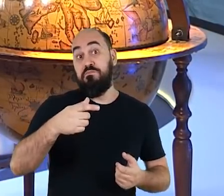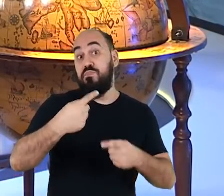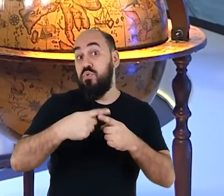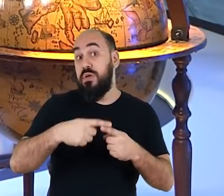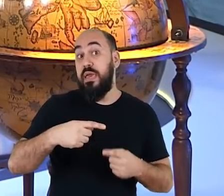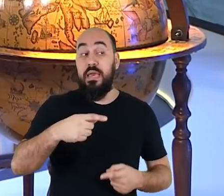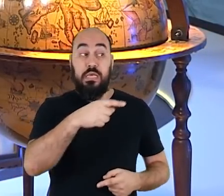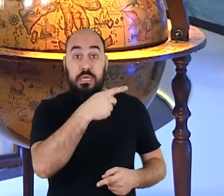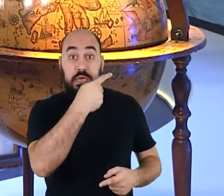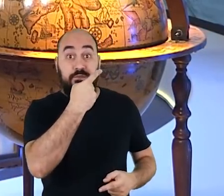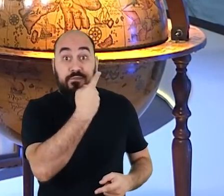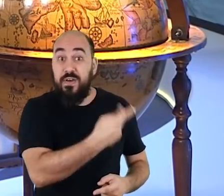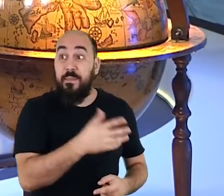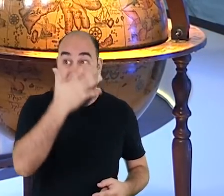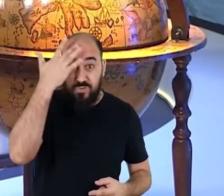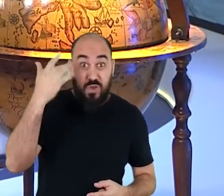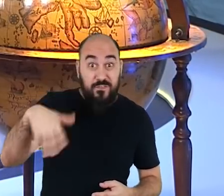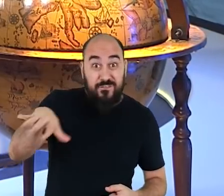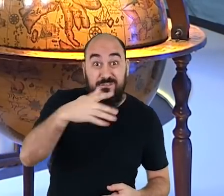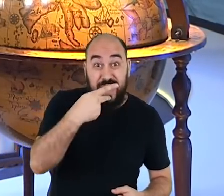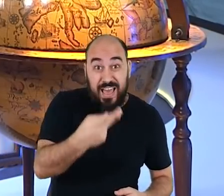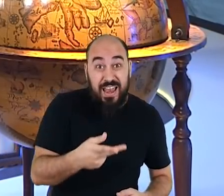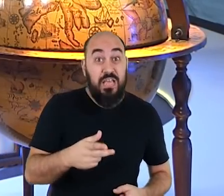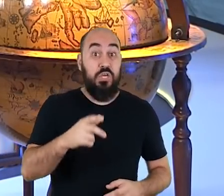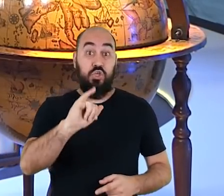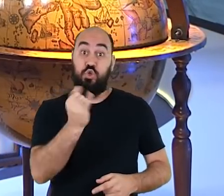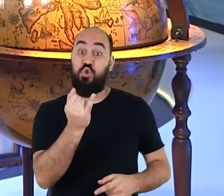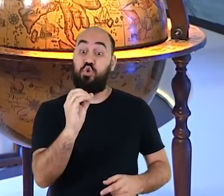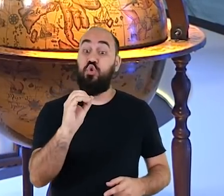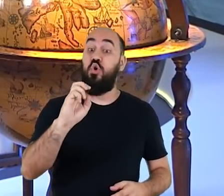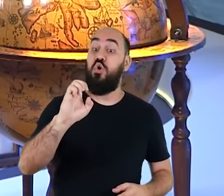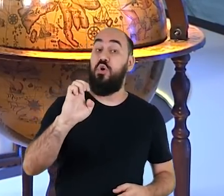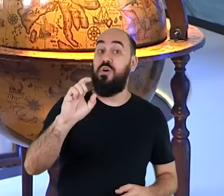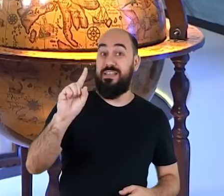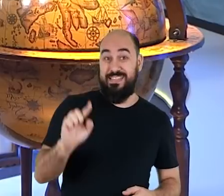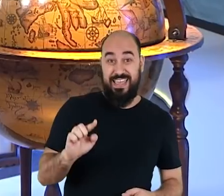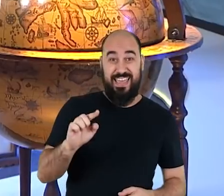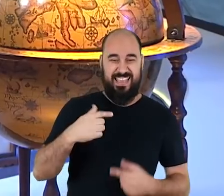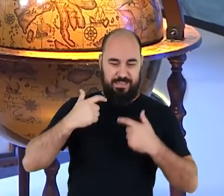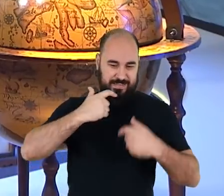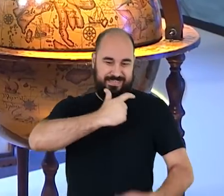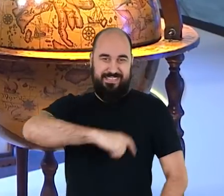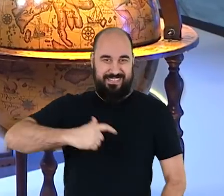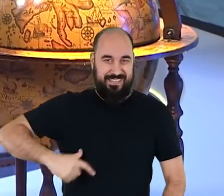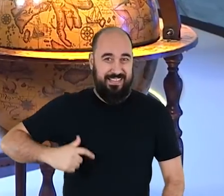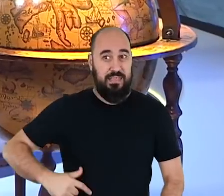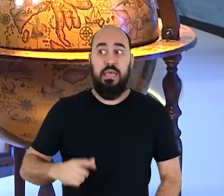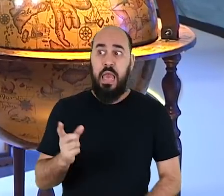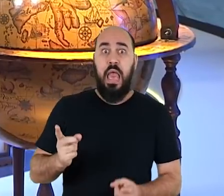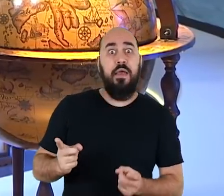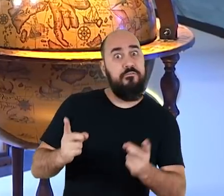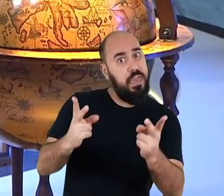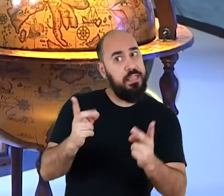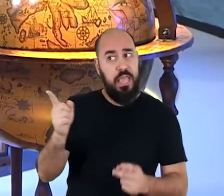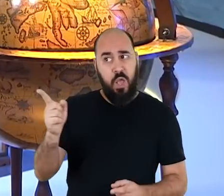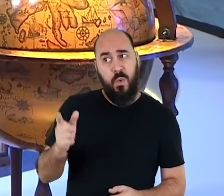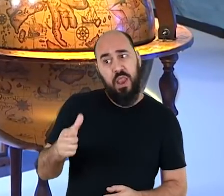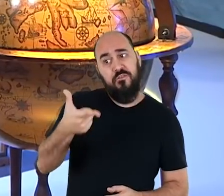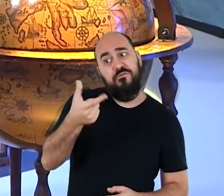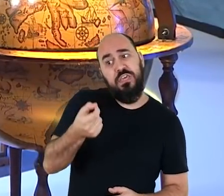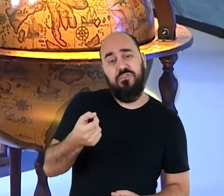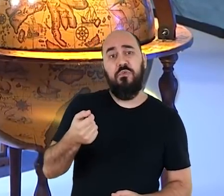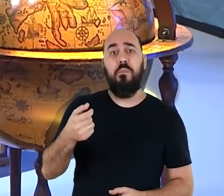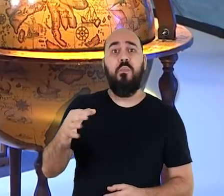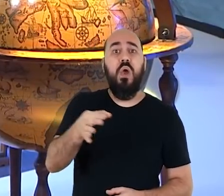foi assim. Depois que as moedas foram inventadas, ainda mesmo assim, passou-se um tempo até a forma atual, porque no início